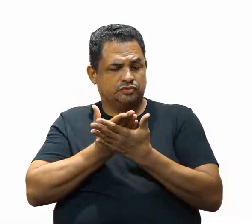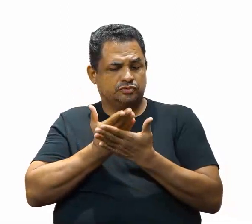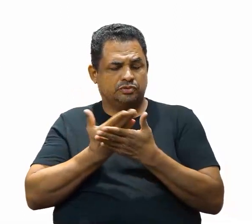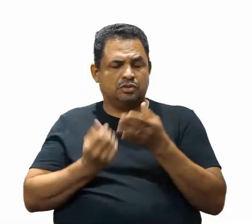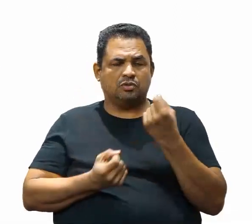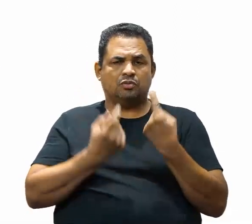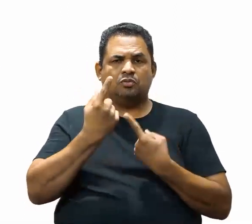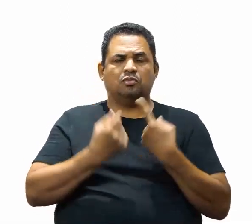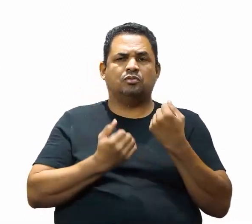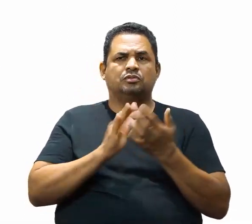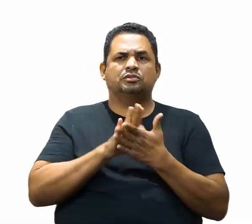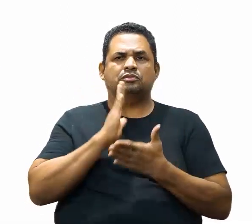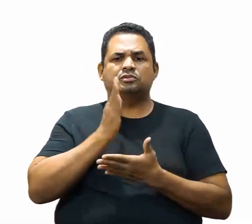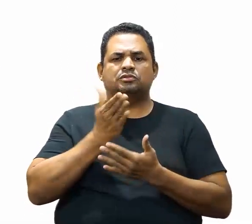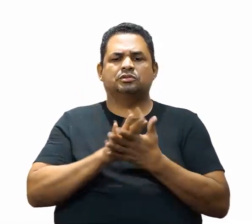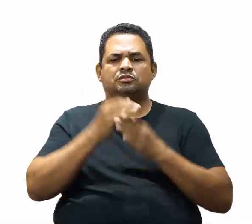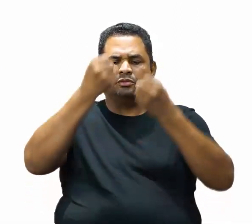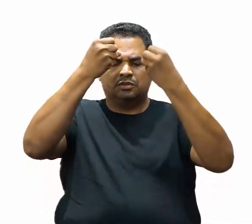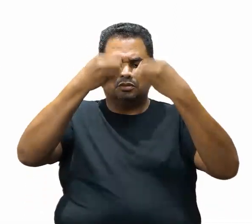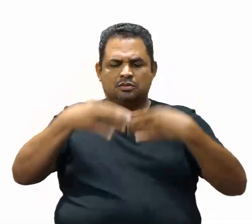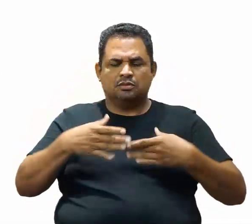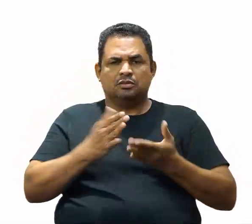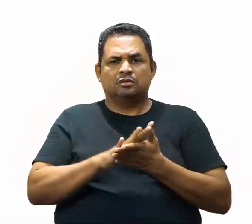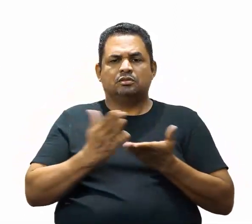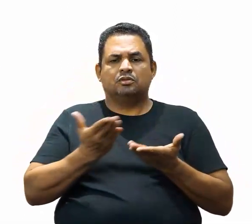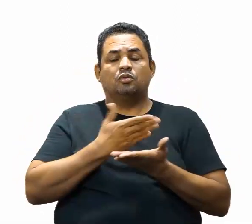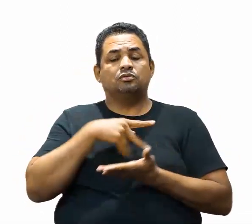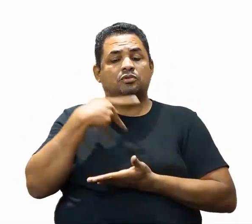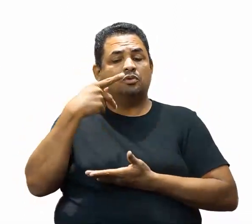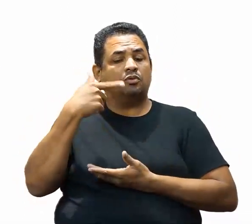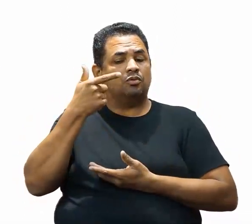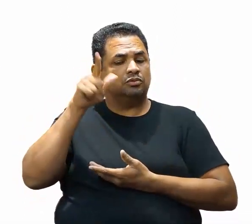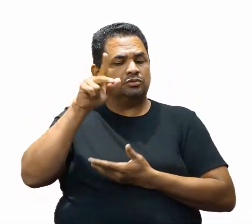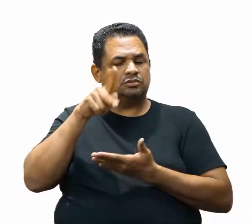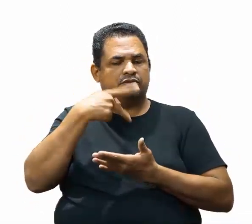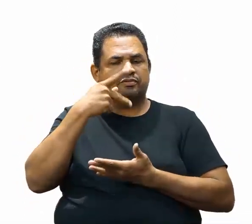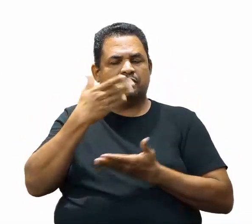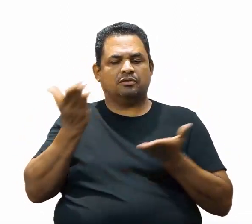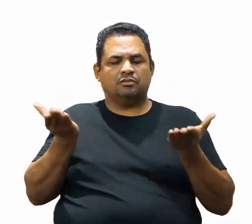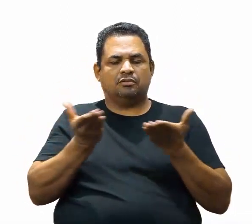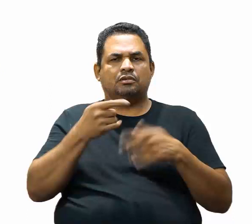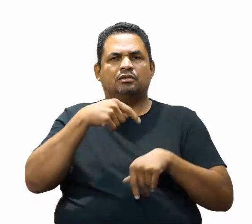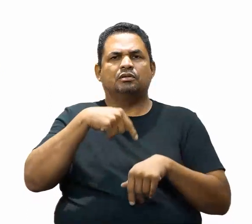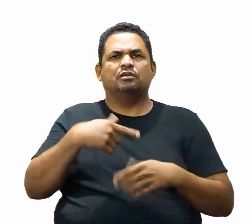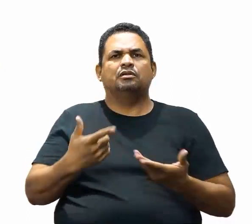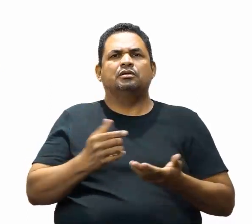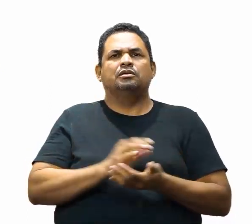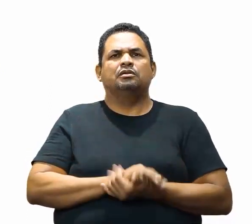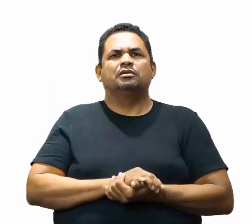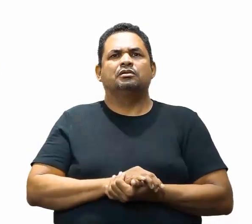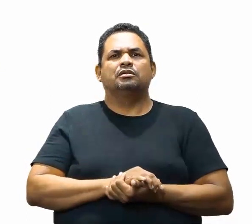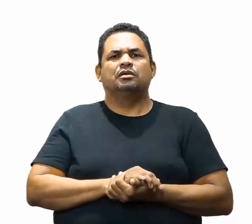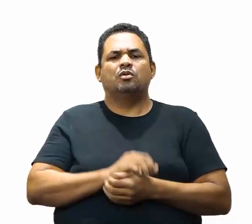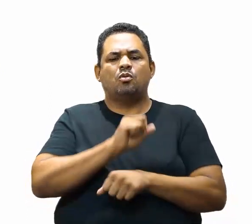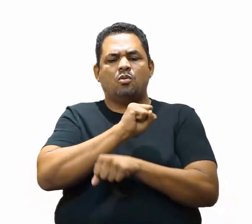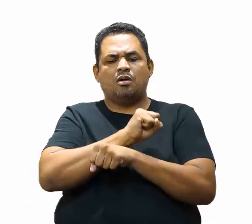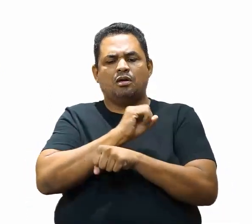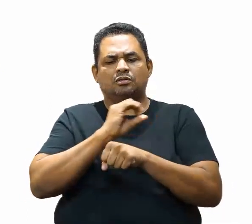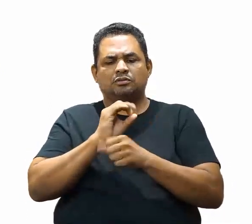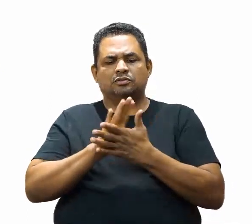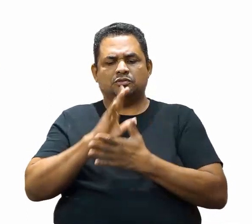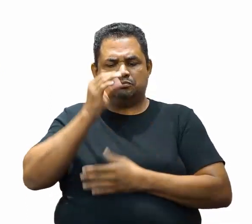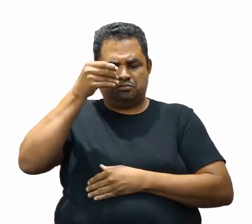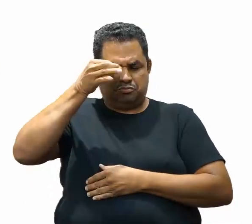que a gente já tratou e outras que a gente vai mencionar aqui. Então, ele é um artigo definido e ele pode ser